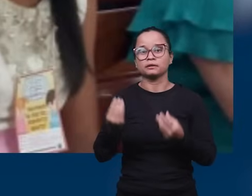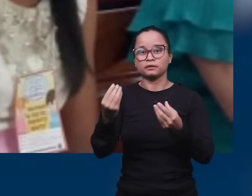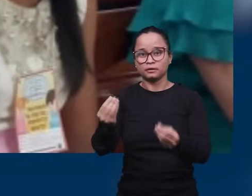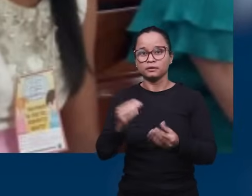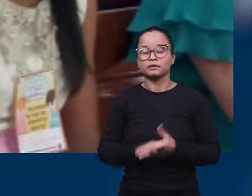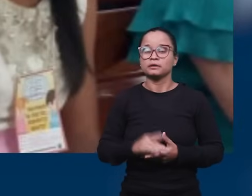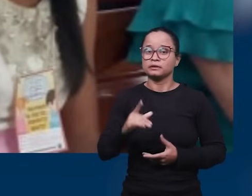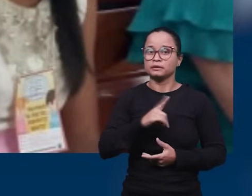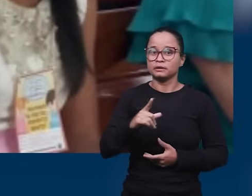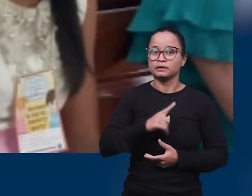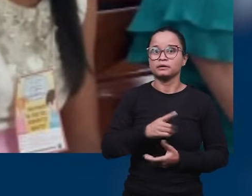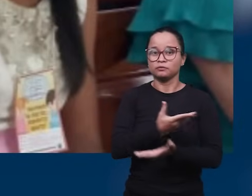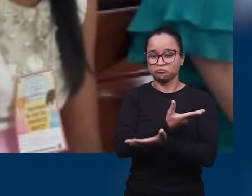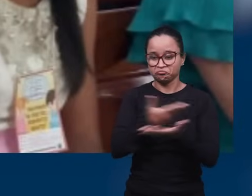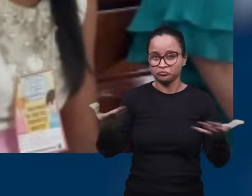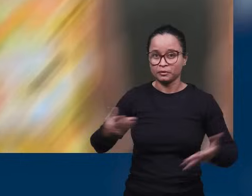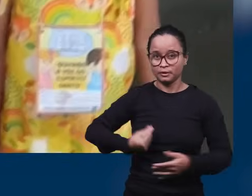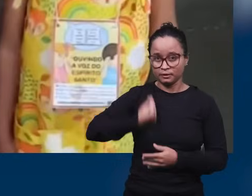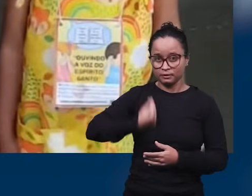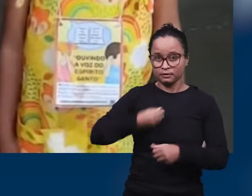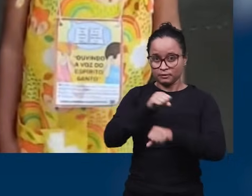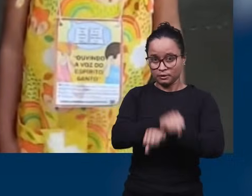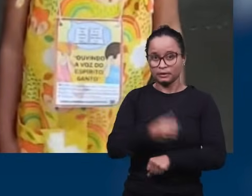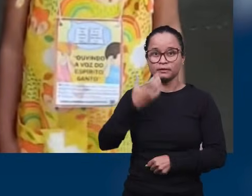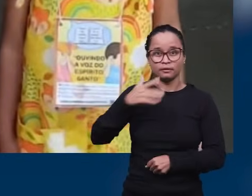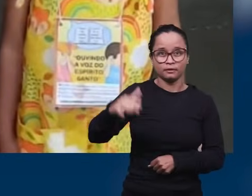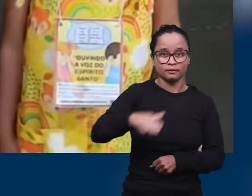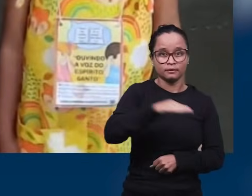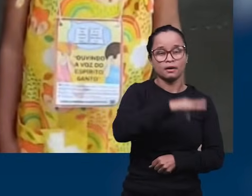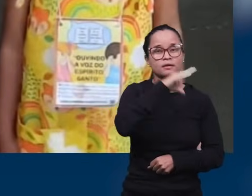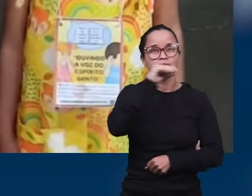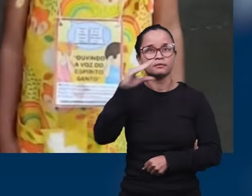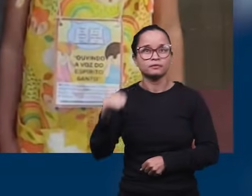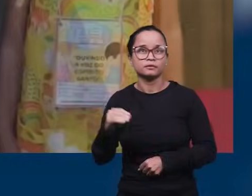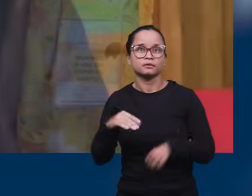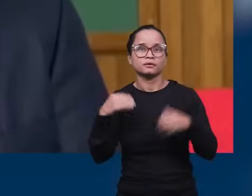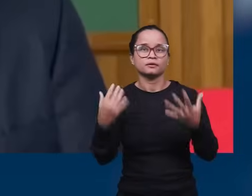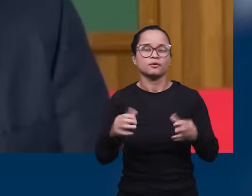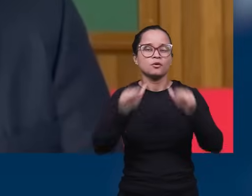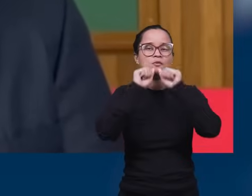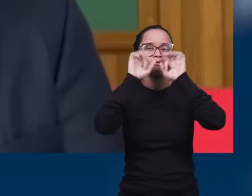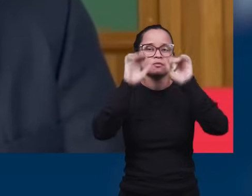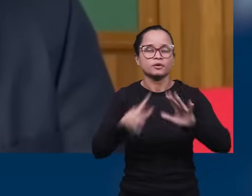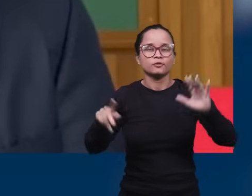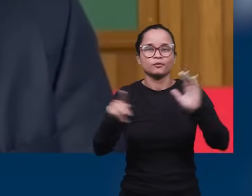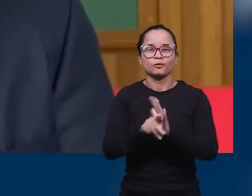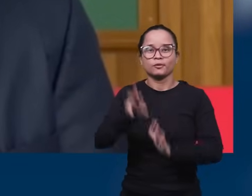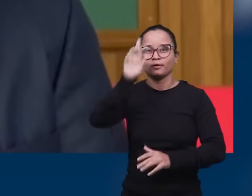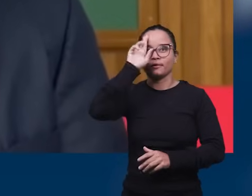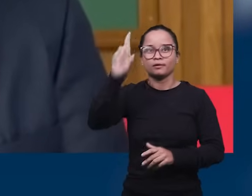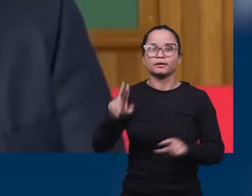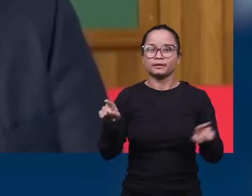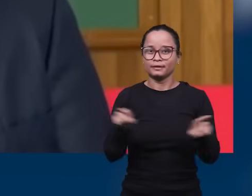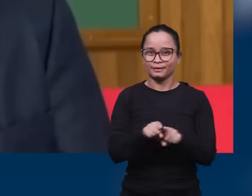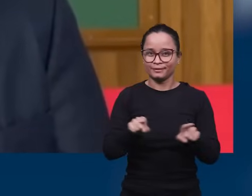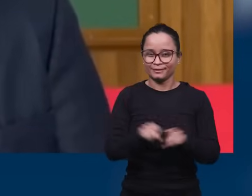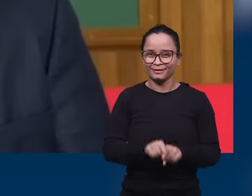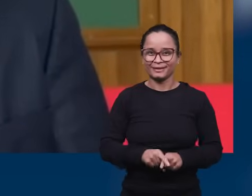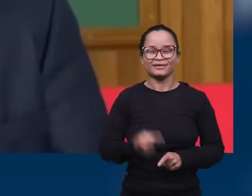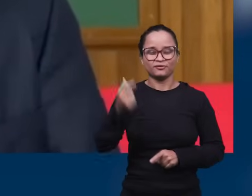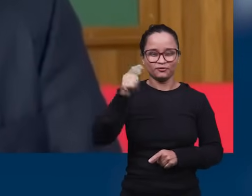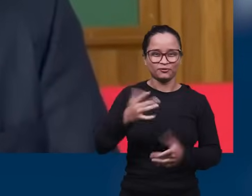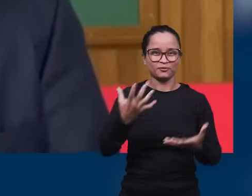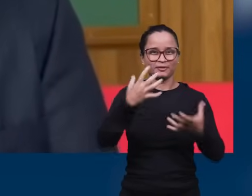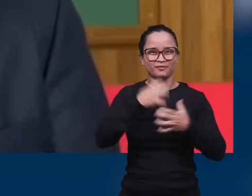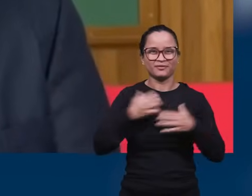atenderam o convite, e estiveram presentes no Seminário das Crianças, Intermediários e Adolescentes e receberam uma grande bênção da paz do Senhor. Além de